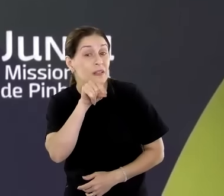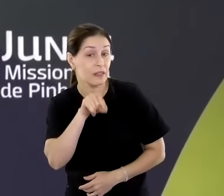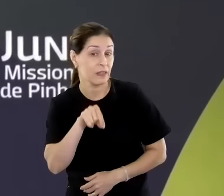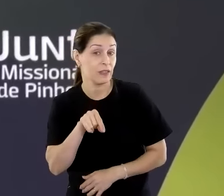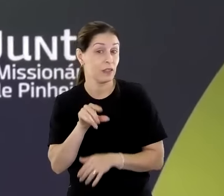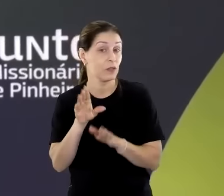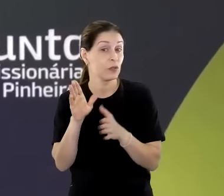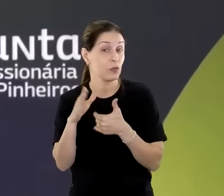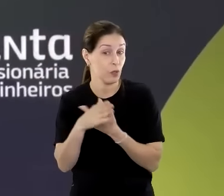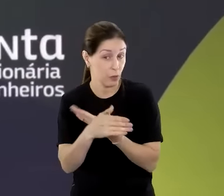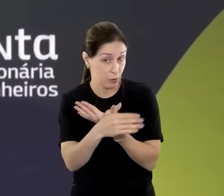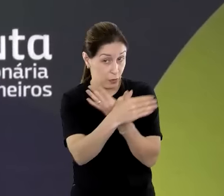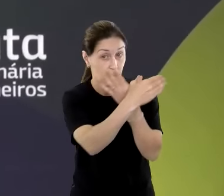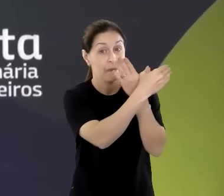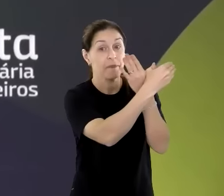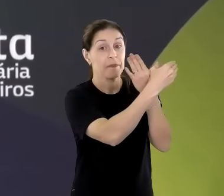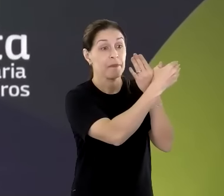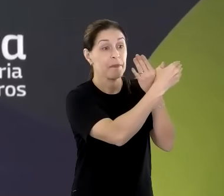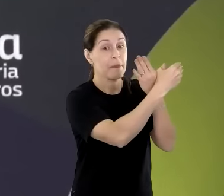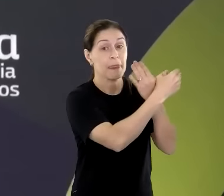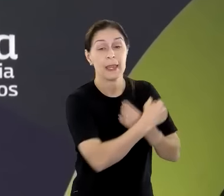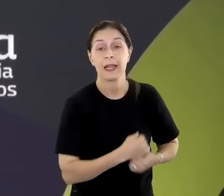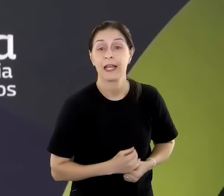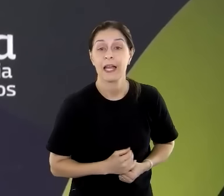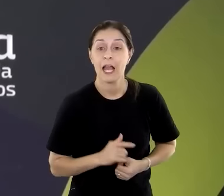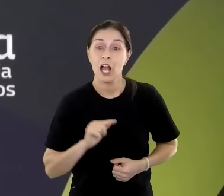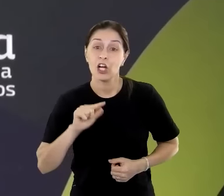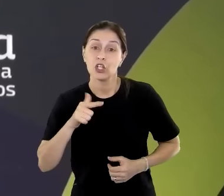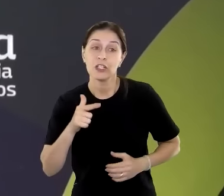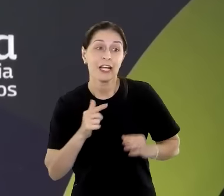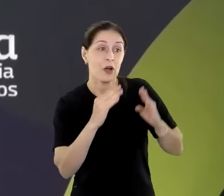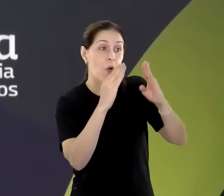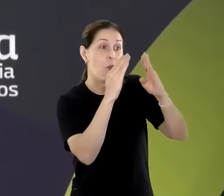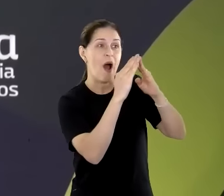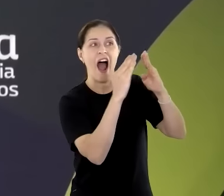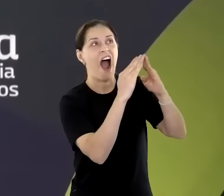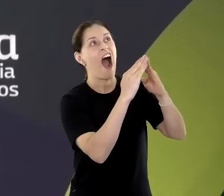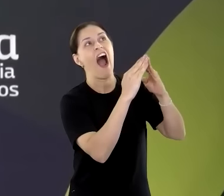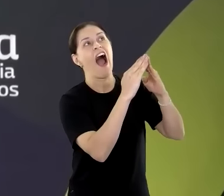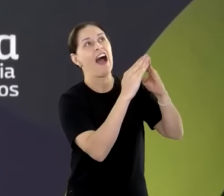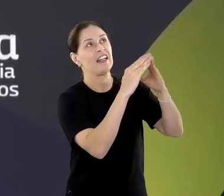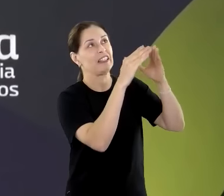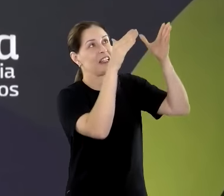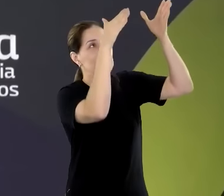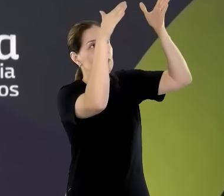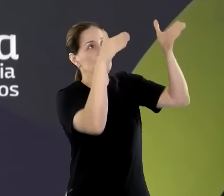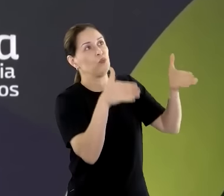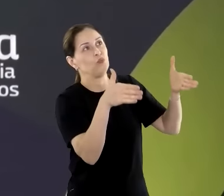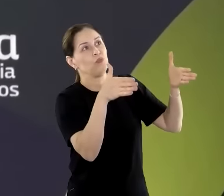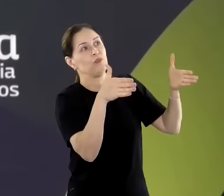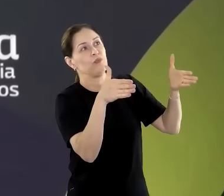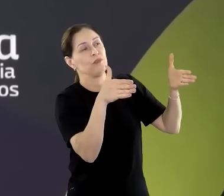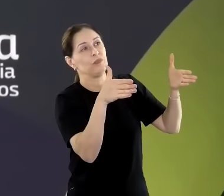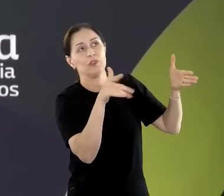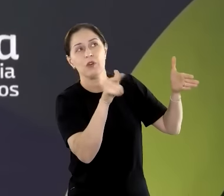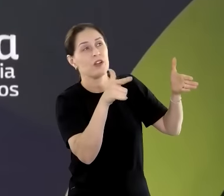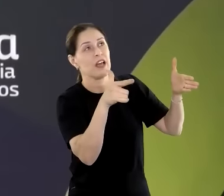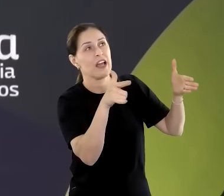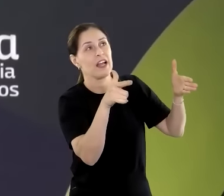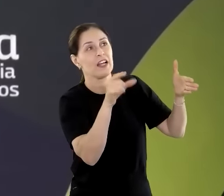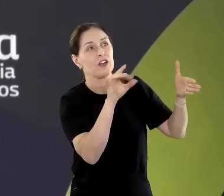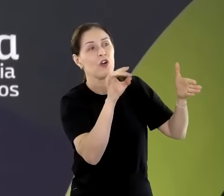elas não têm celeiro, elas não têm dispensa, mas elas não ficam lá esperando não, elas correm